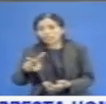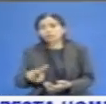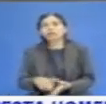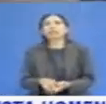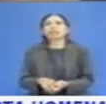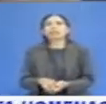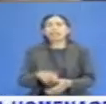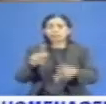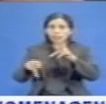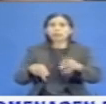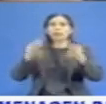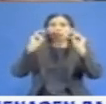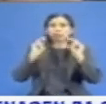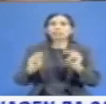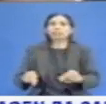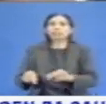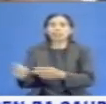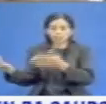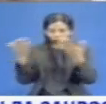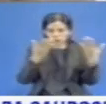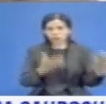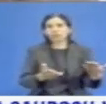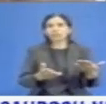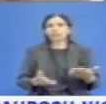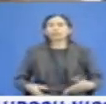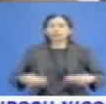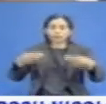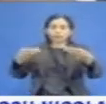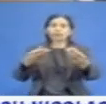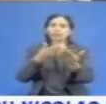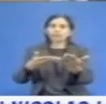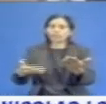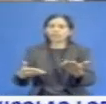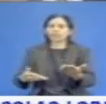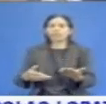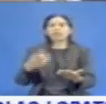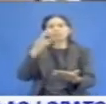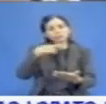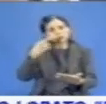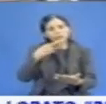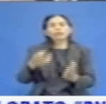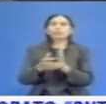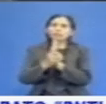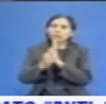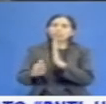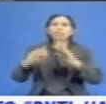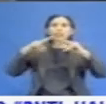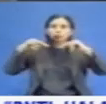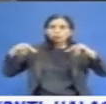mak necesita tepes, lor mai entrega sa sanser. Ana san mina, fos,